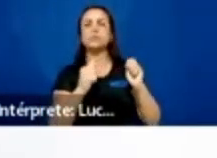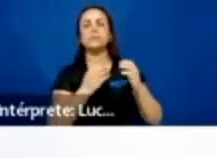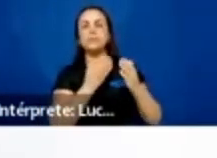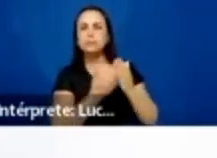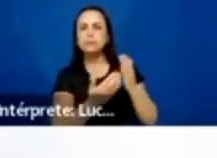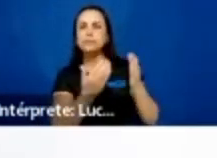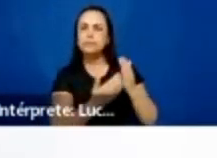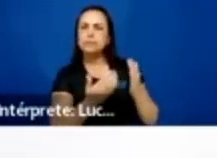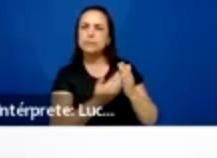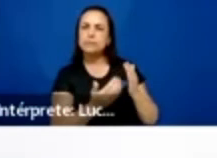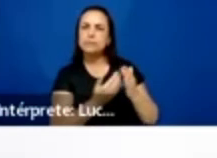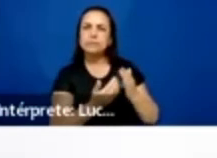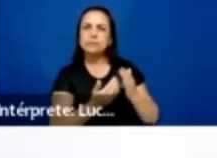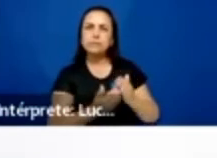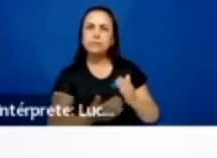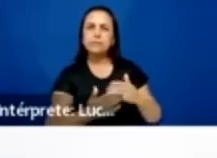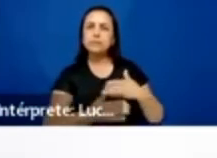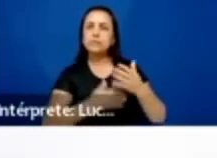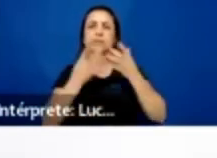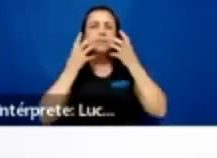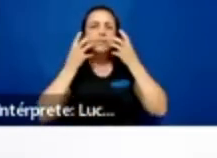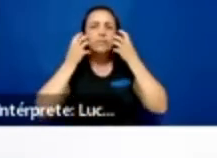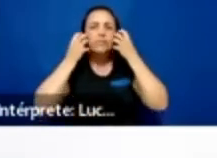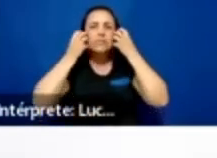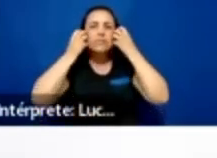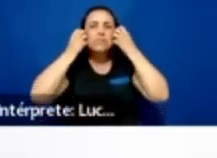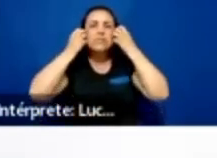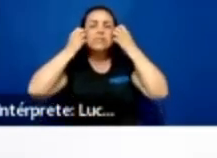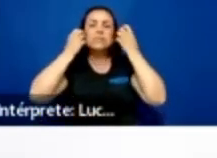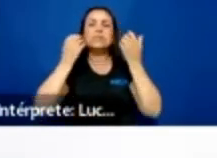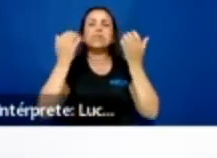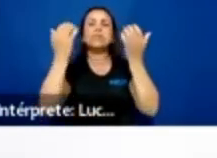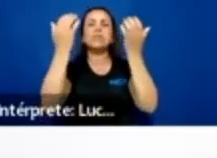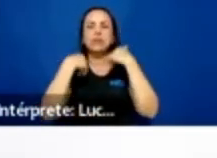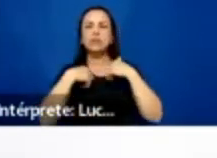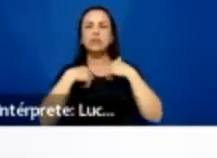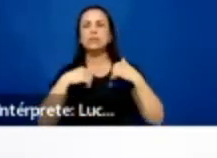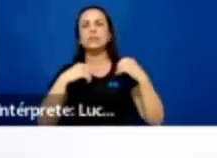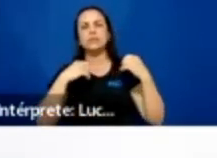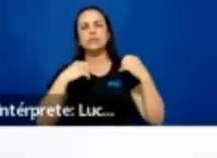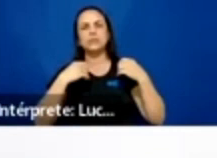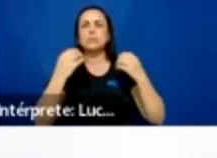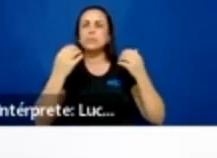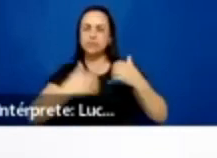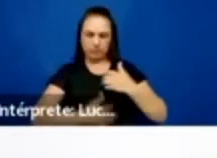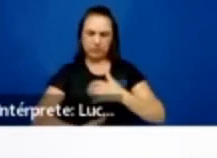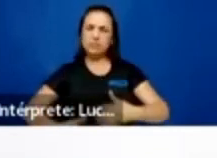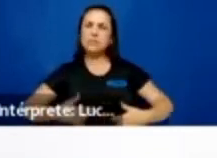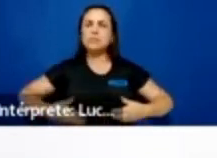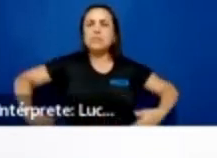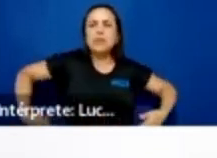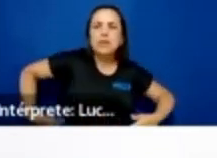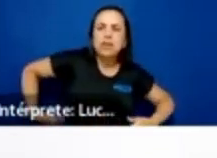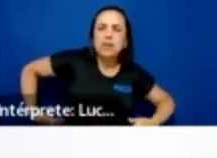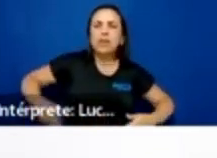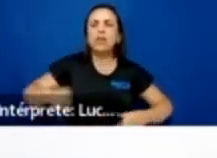ficando com envelhecimento precoce. Ele corrói seu pâncreas, seus rins, corrói